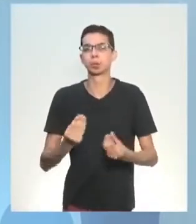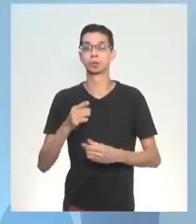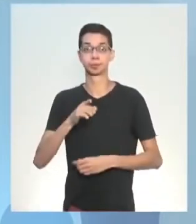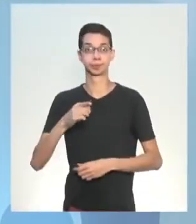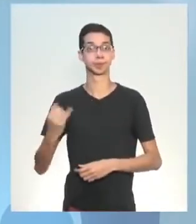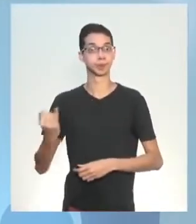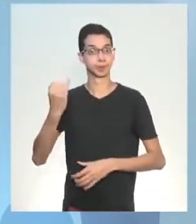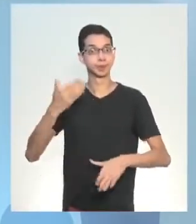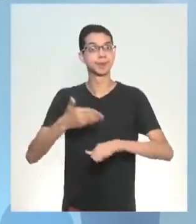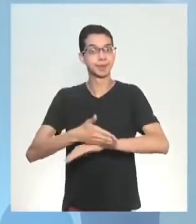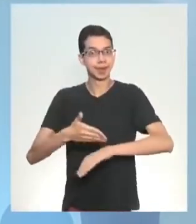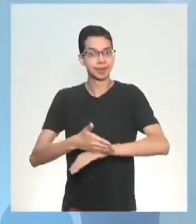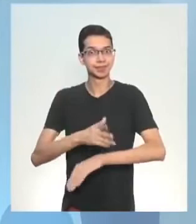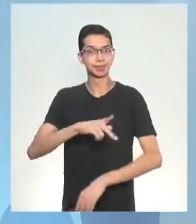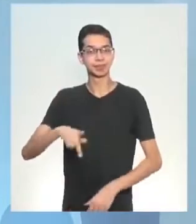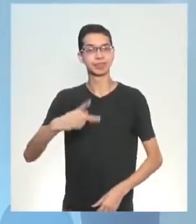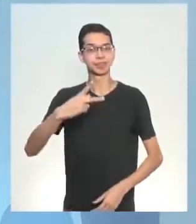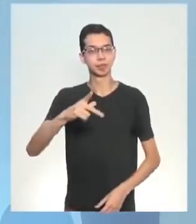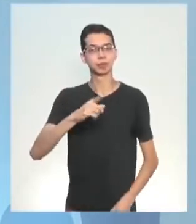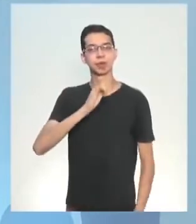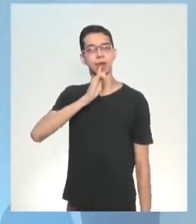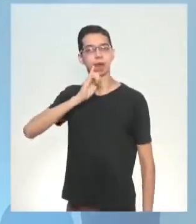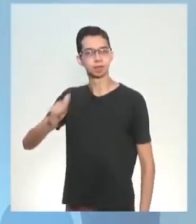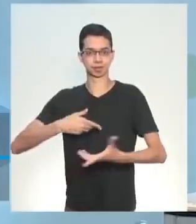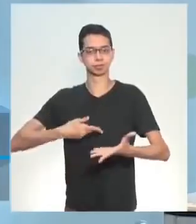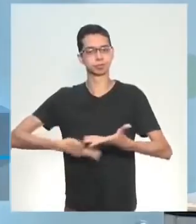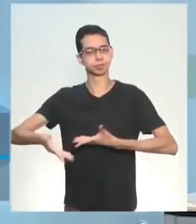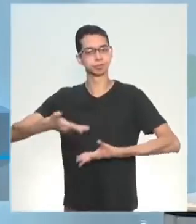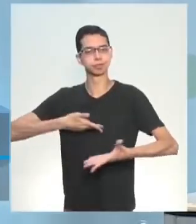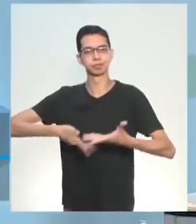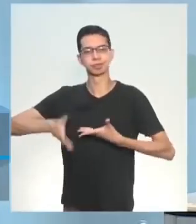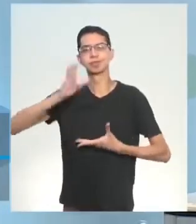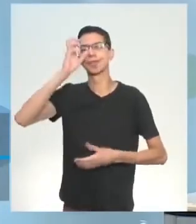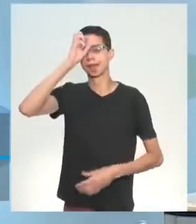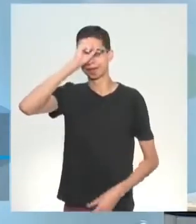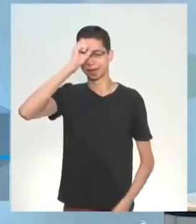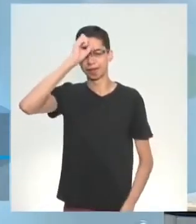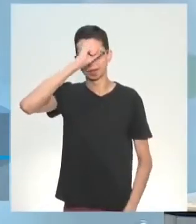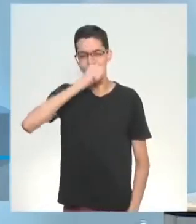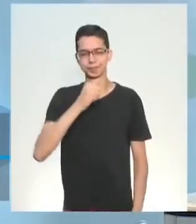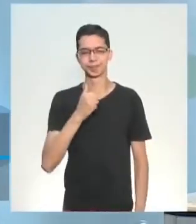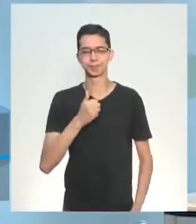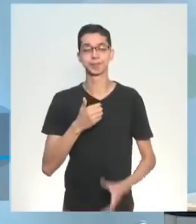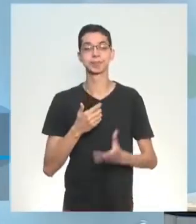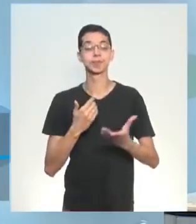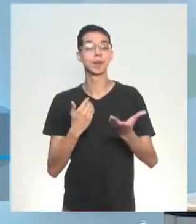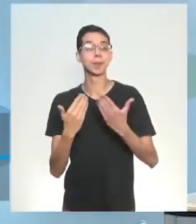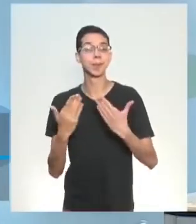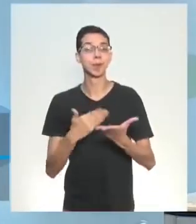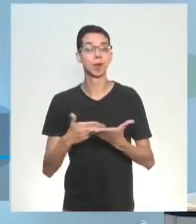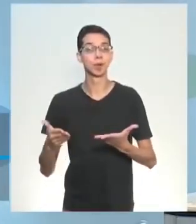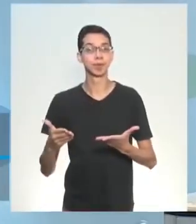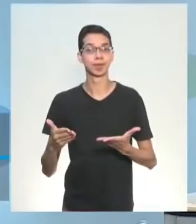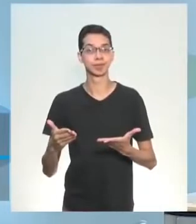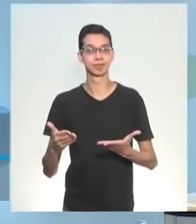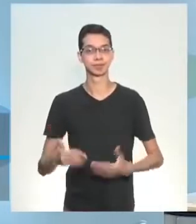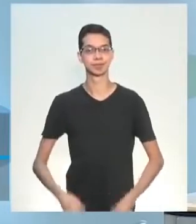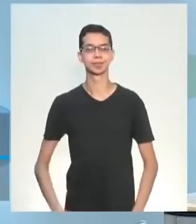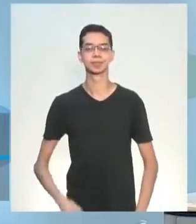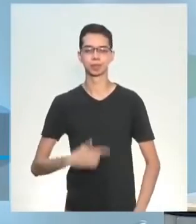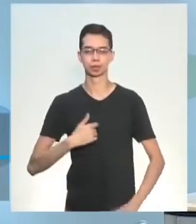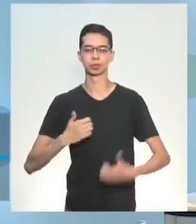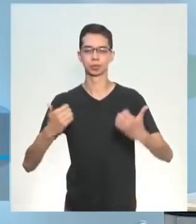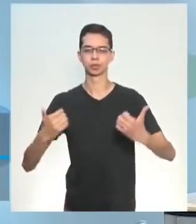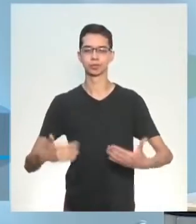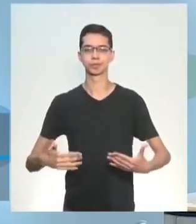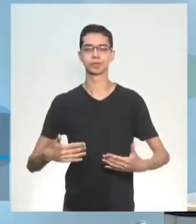a informação para o seu professor e ele vai colocar aqui no chat para a gente. Então, para começar aí essa conversa, eu falei que a gente vai começar a falar sobre os